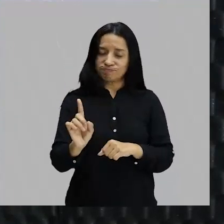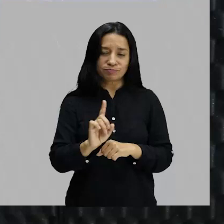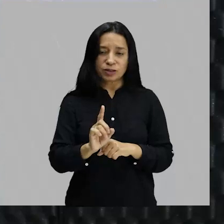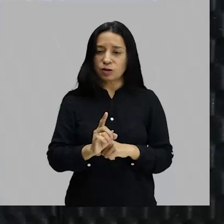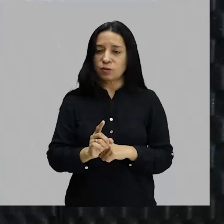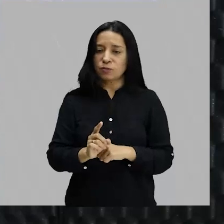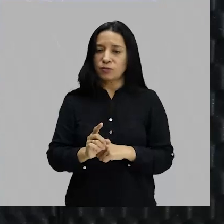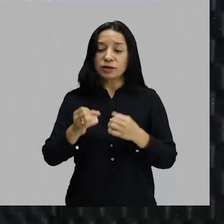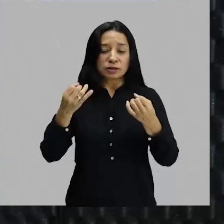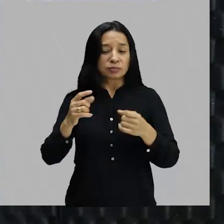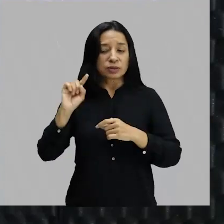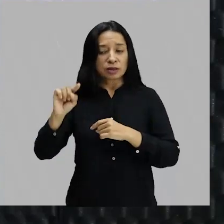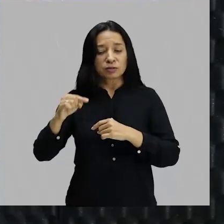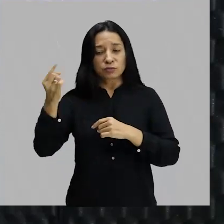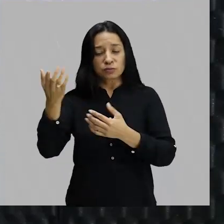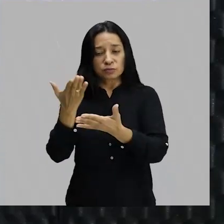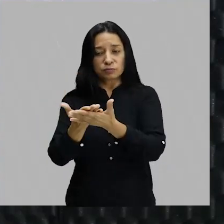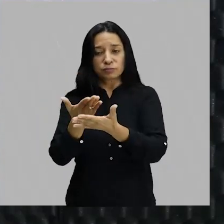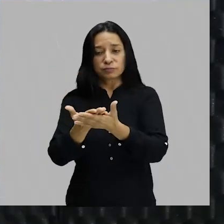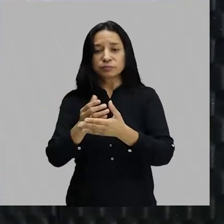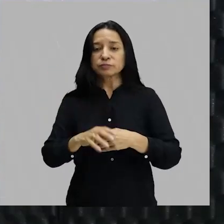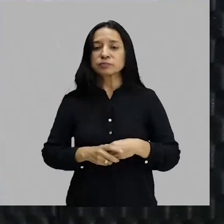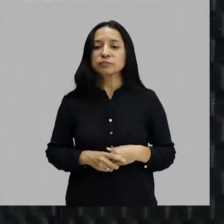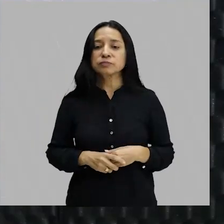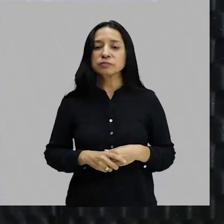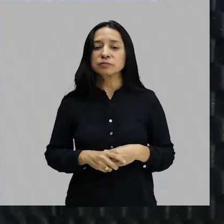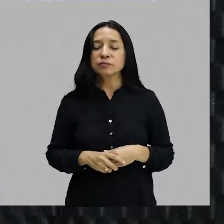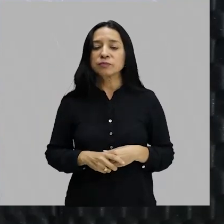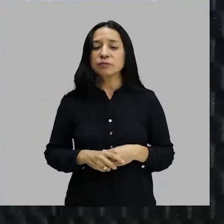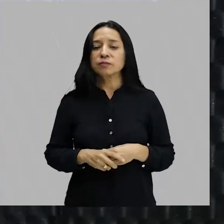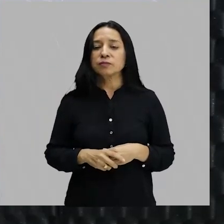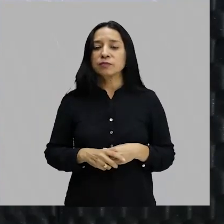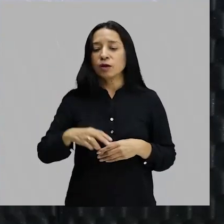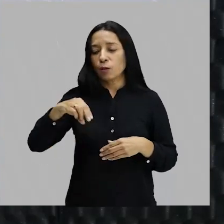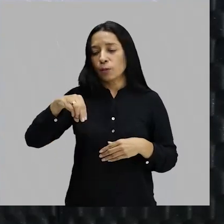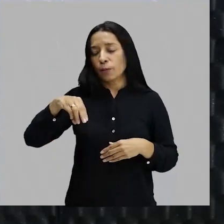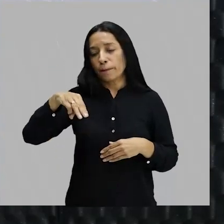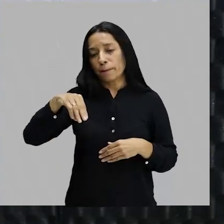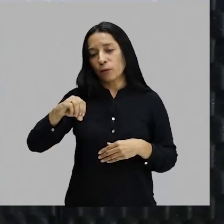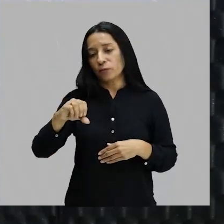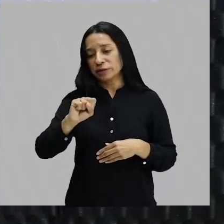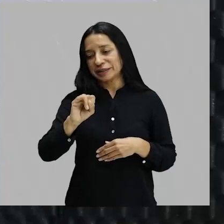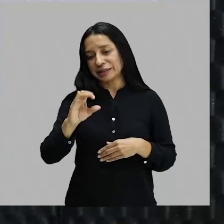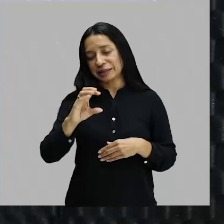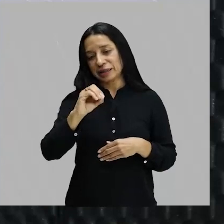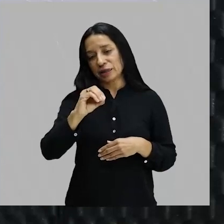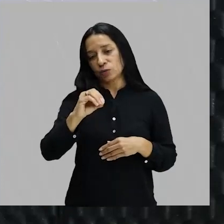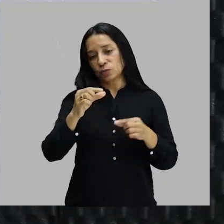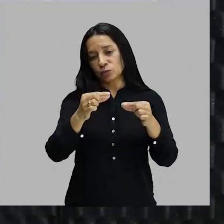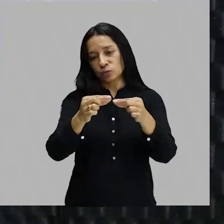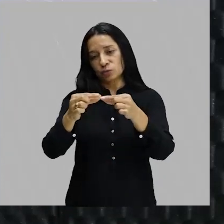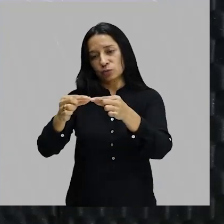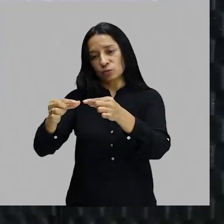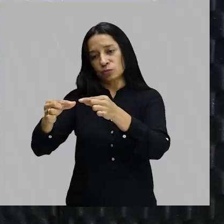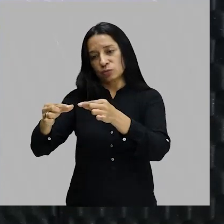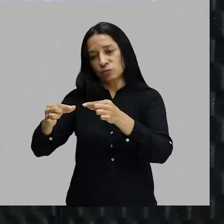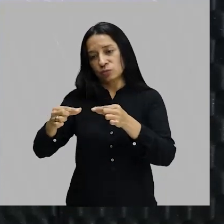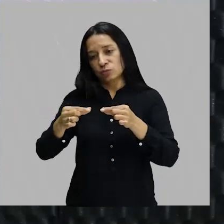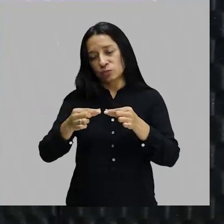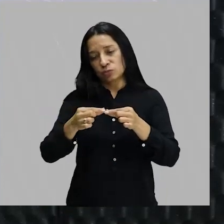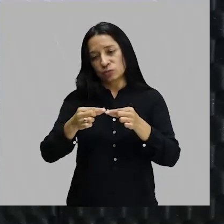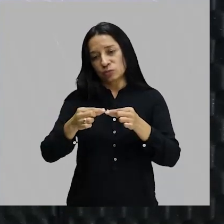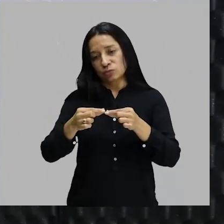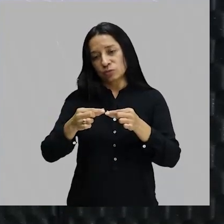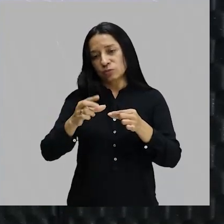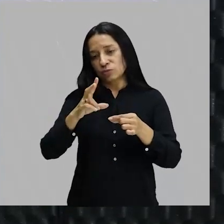muito sobre isso nas próximas aulas. Mosaico, pequenos cubos de mármore, pedras que eram mais resistentes e que estão intensamente